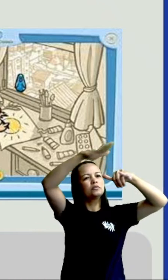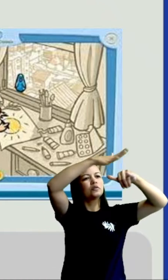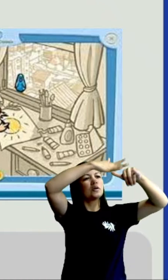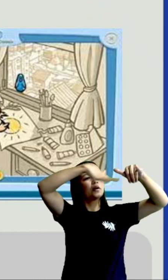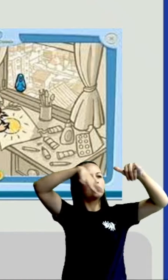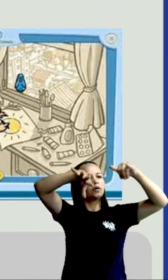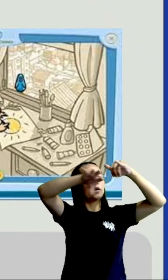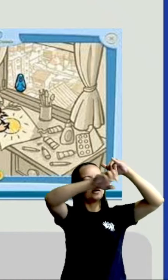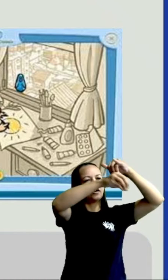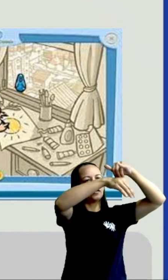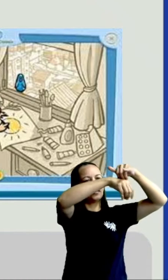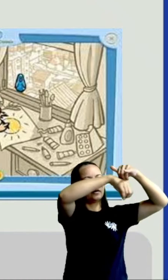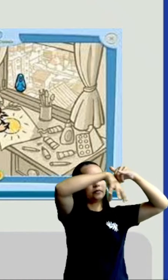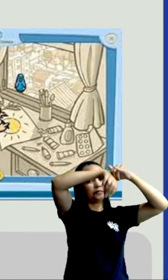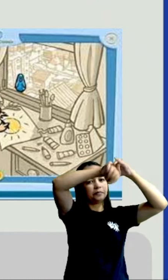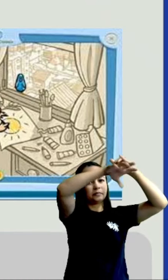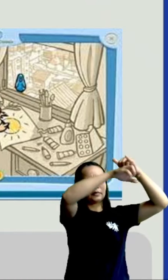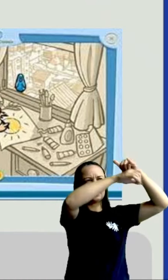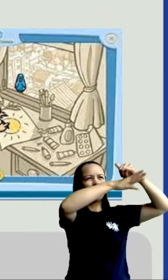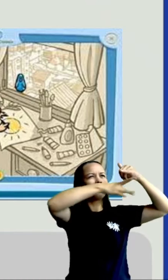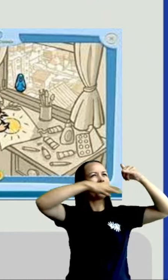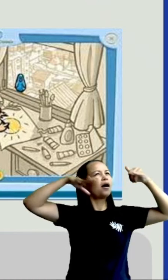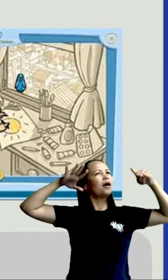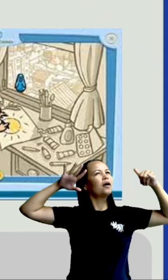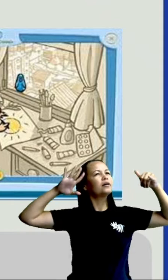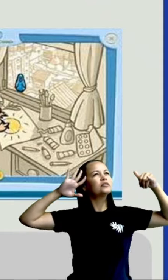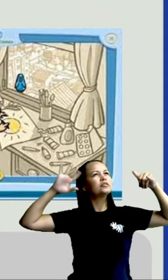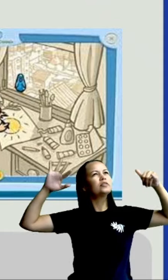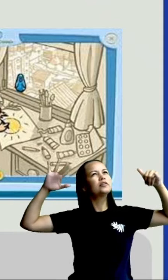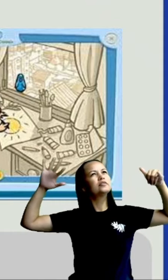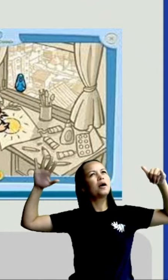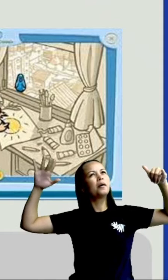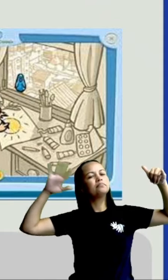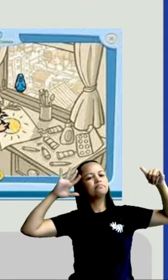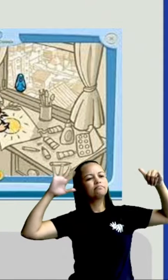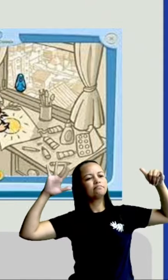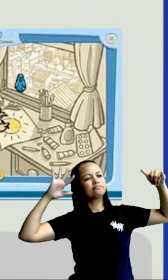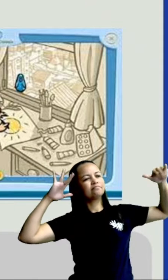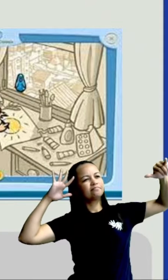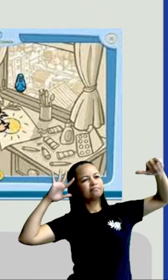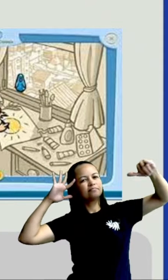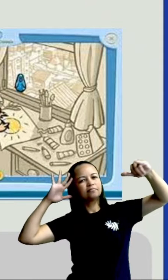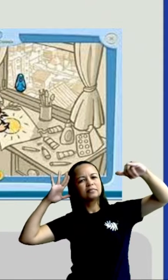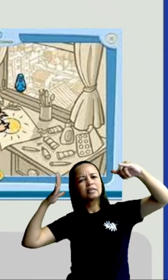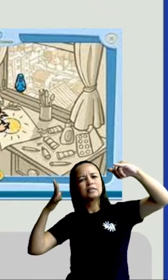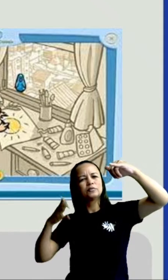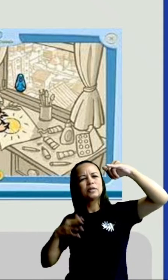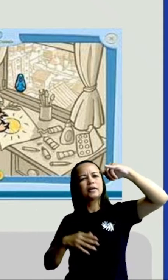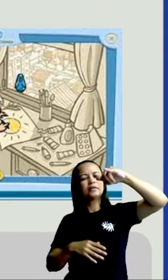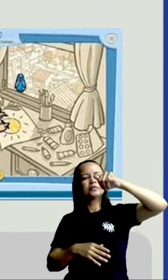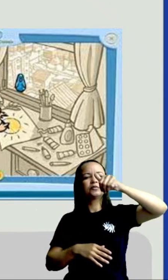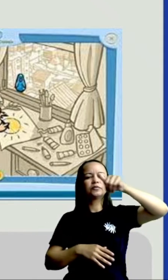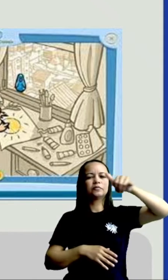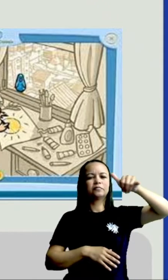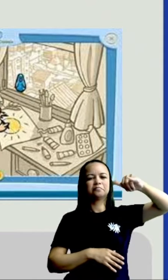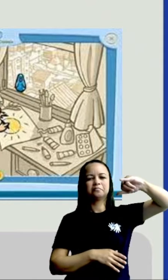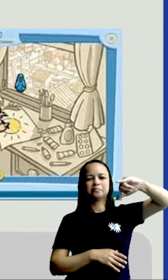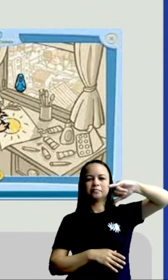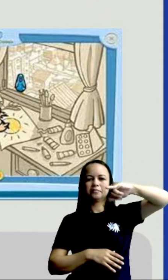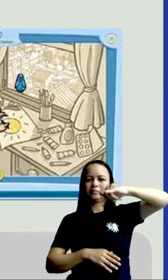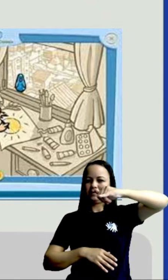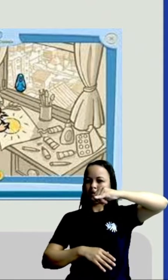luzes a piscar basta imaginar E ele está partindo Sereno é lindo